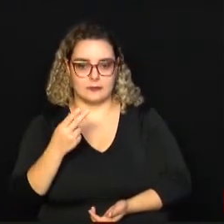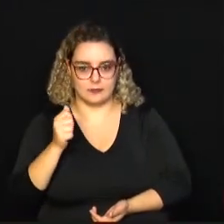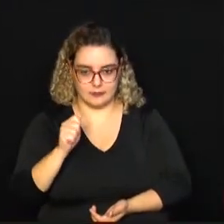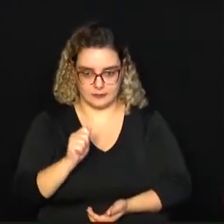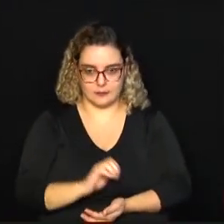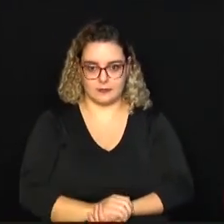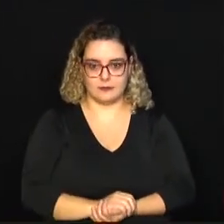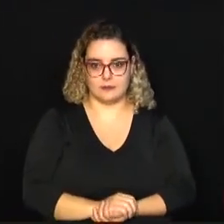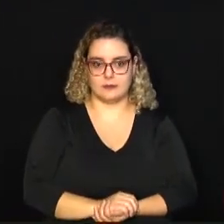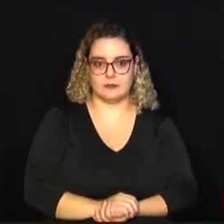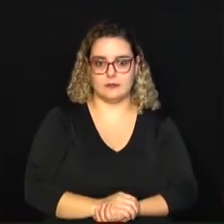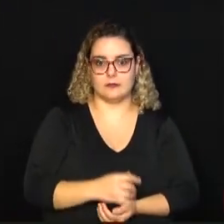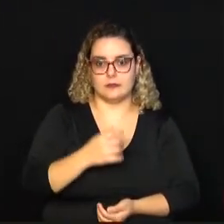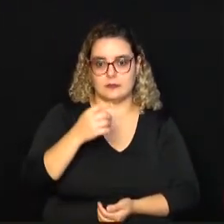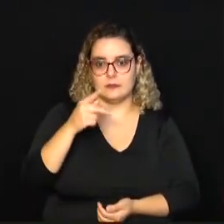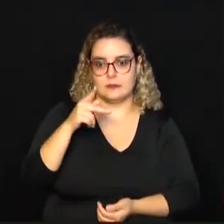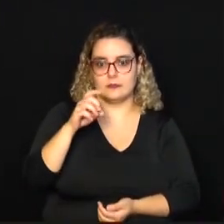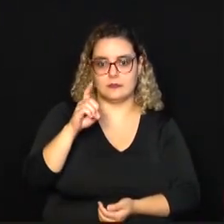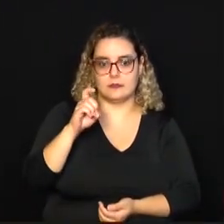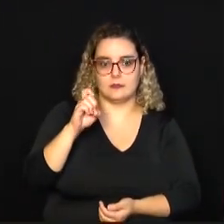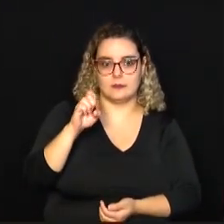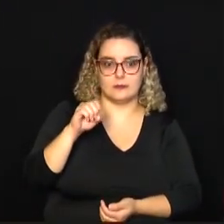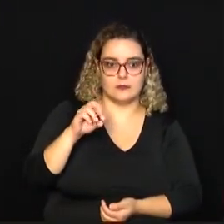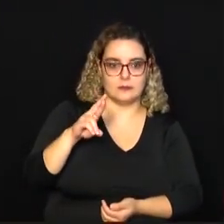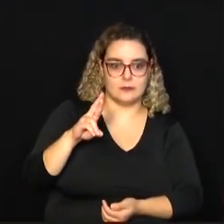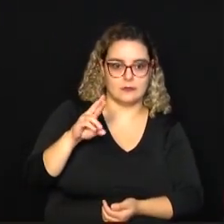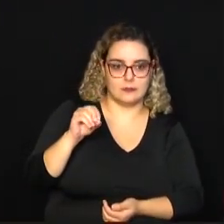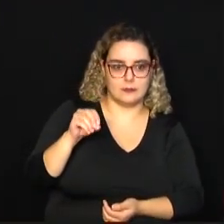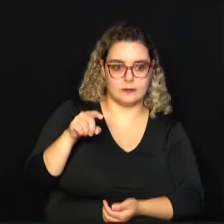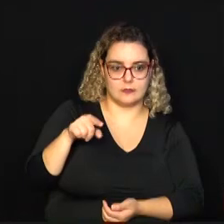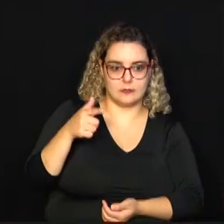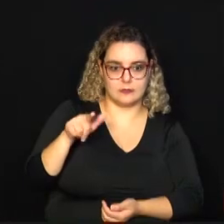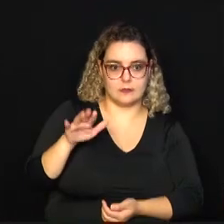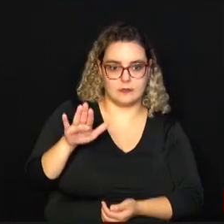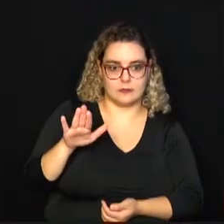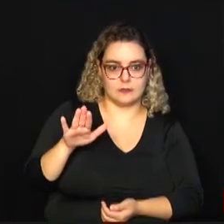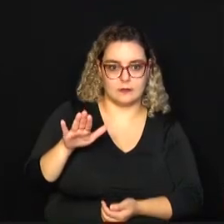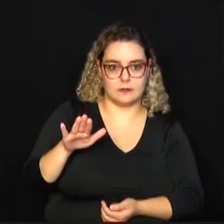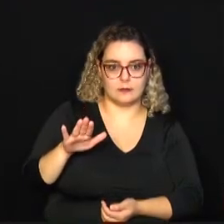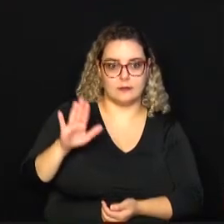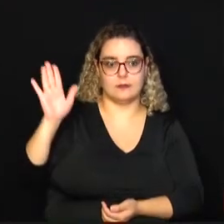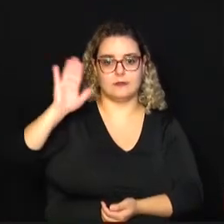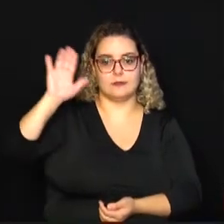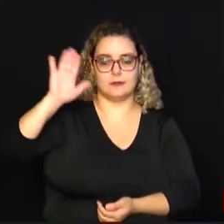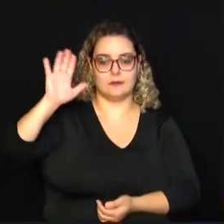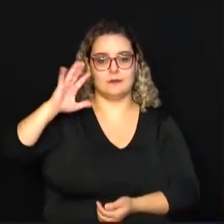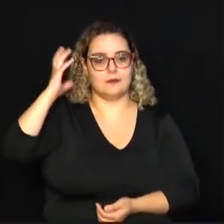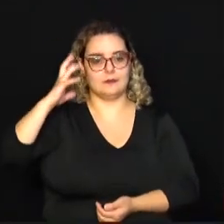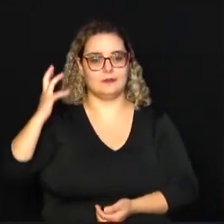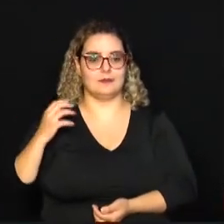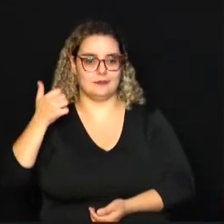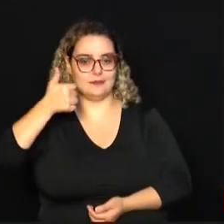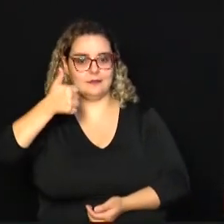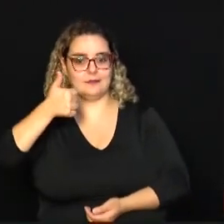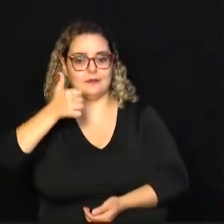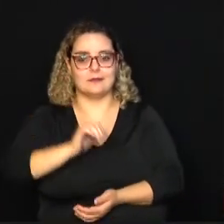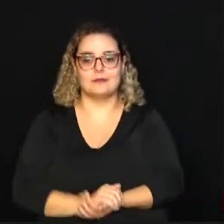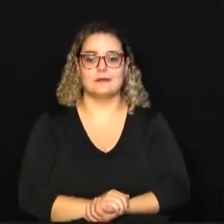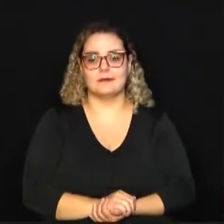Eu só vou... O Pedro está por aí ainda ou não? Estou aqui, Guida. Tá, só